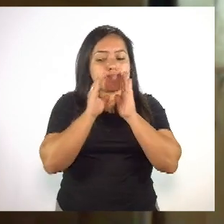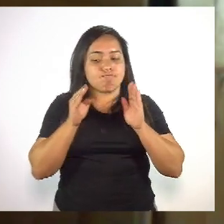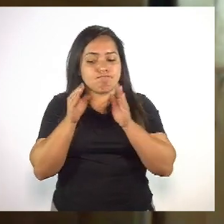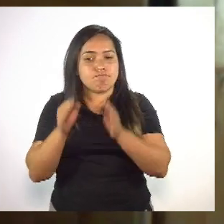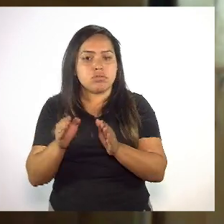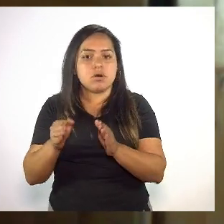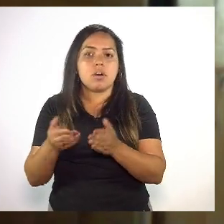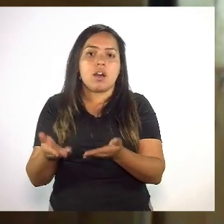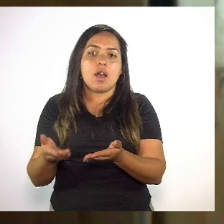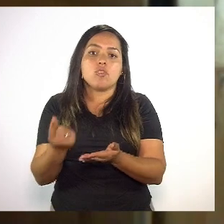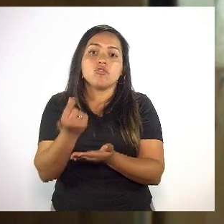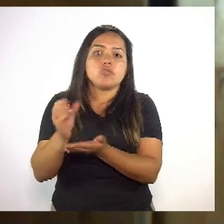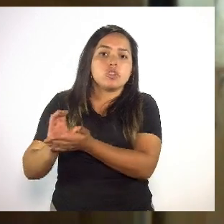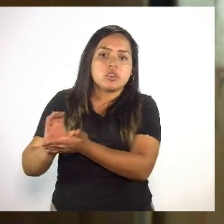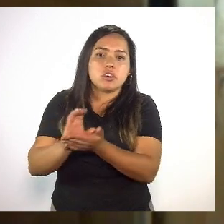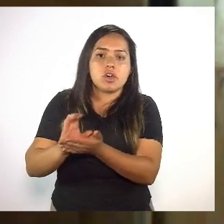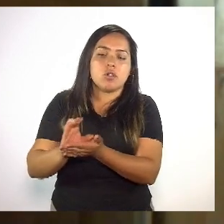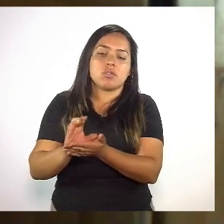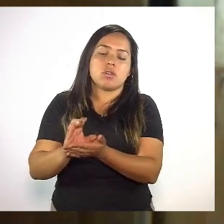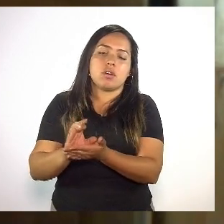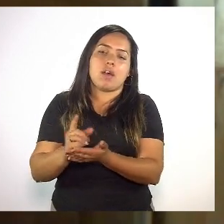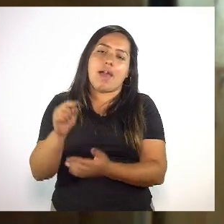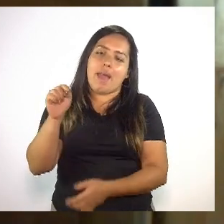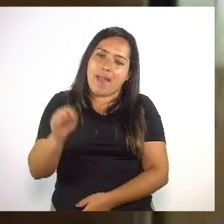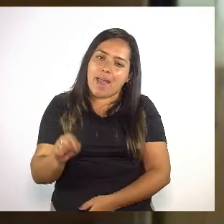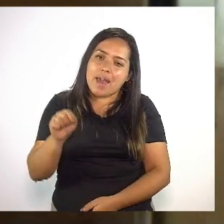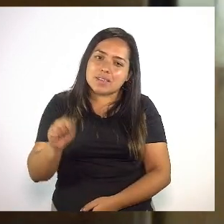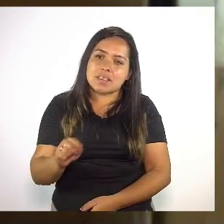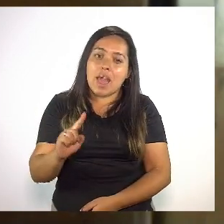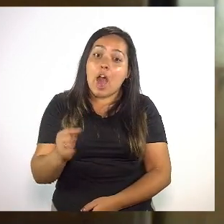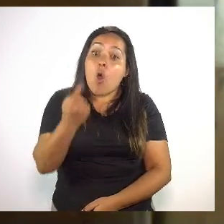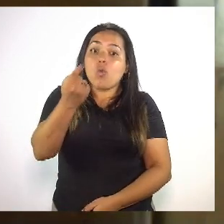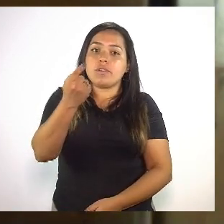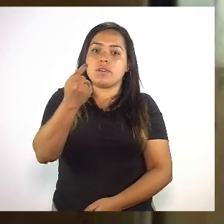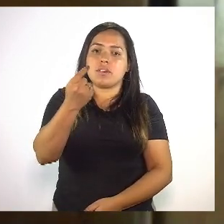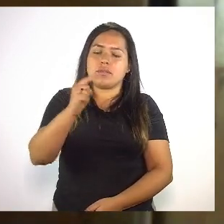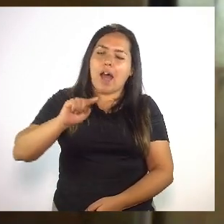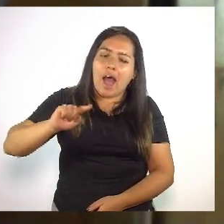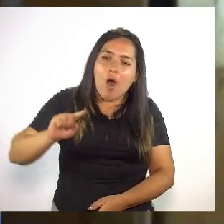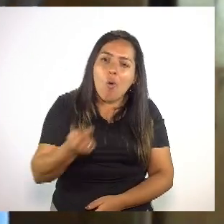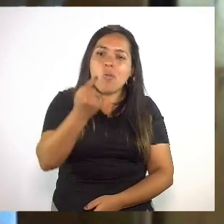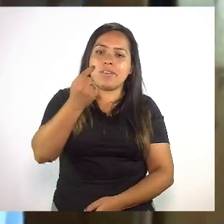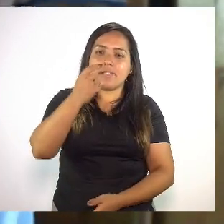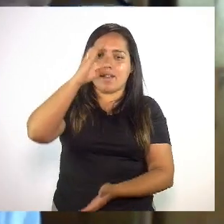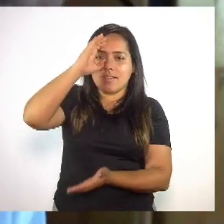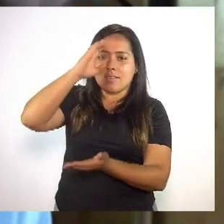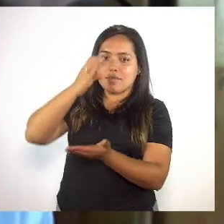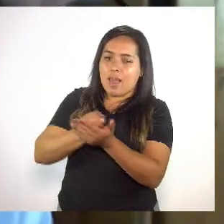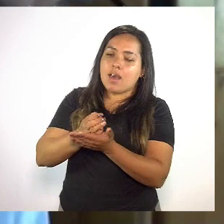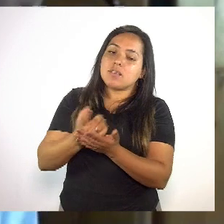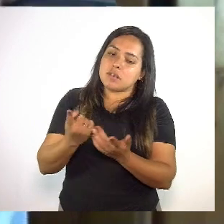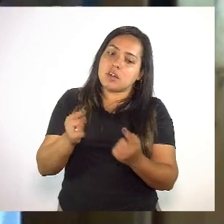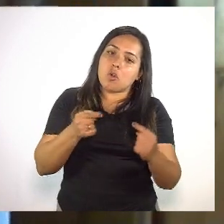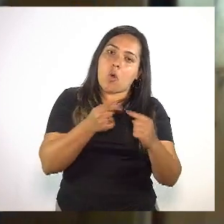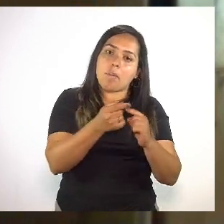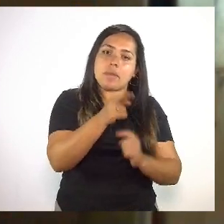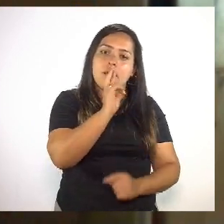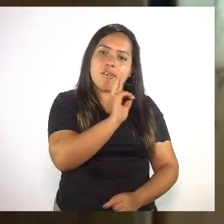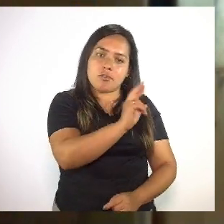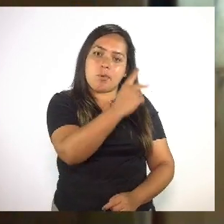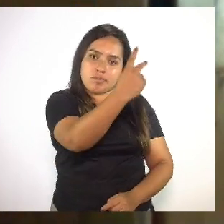específica para esses recursos. Me parece aí que é a única tese palatável da irregularidade número